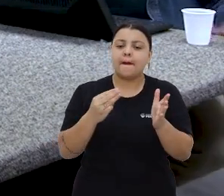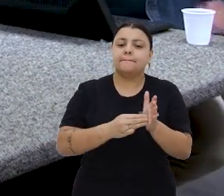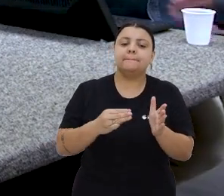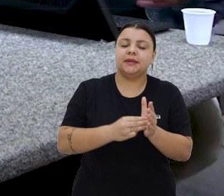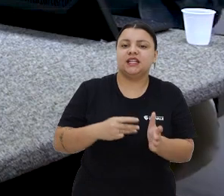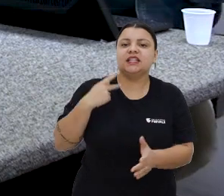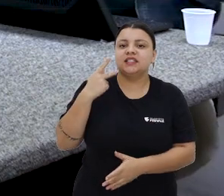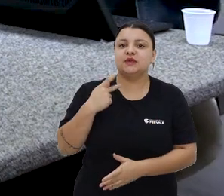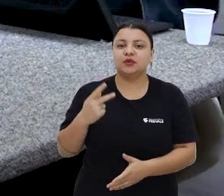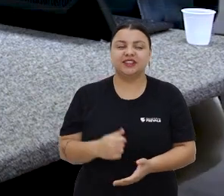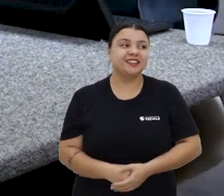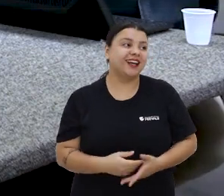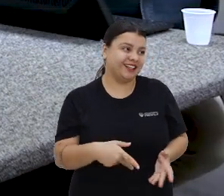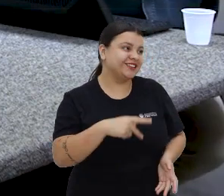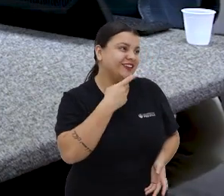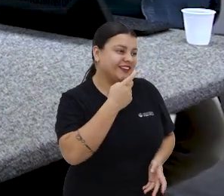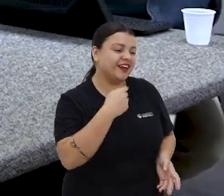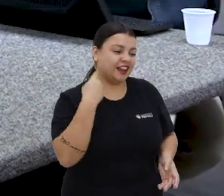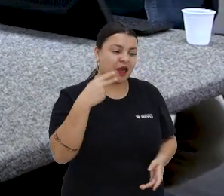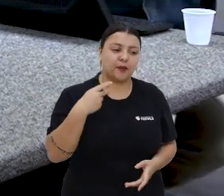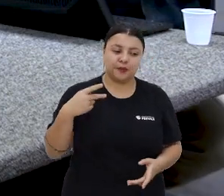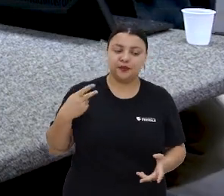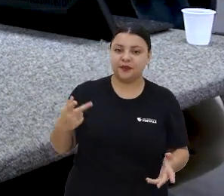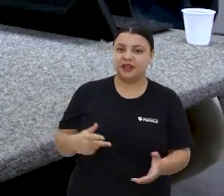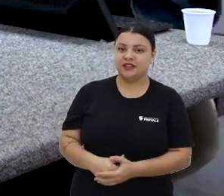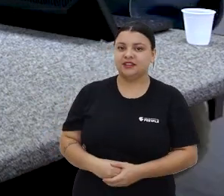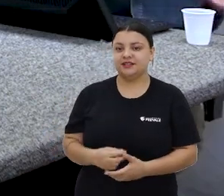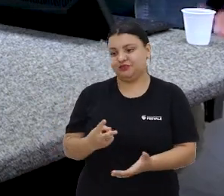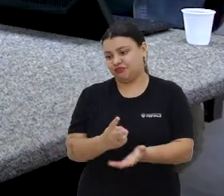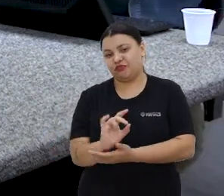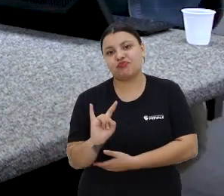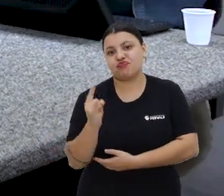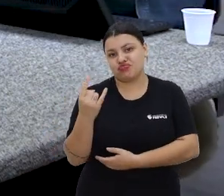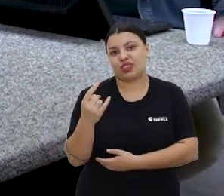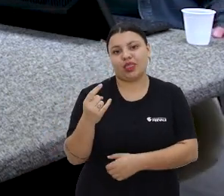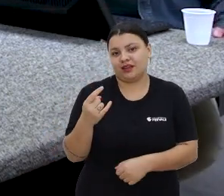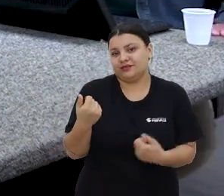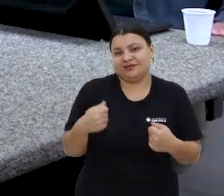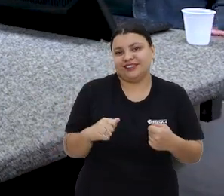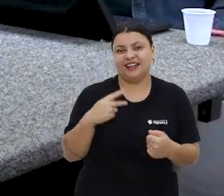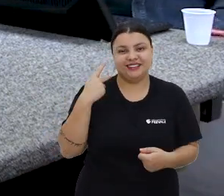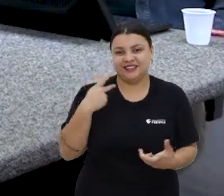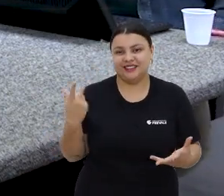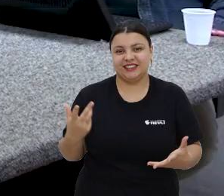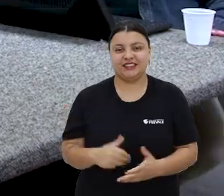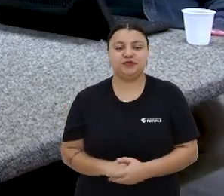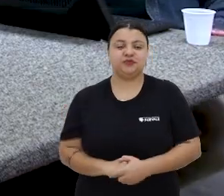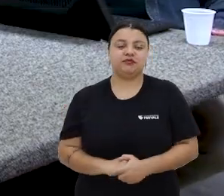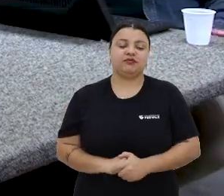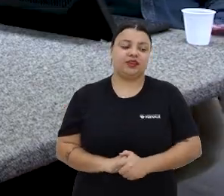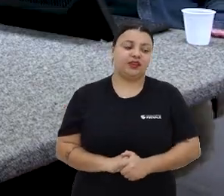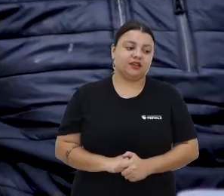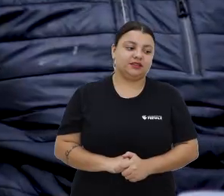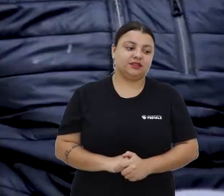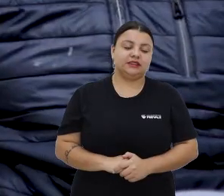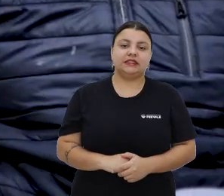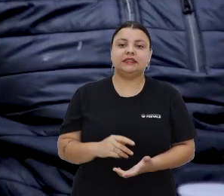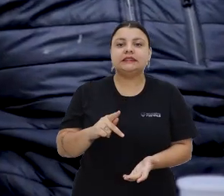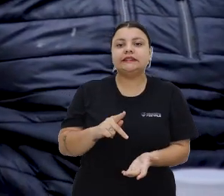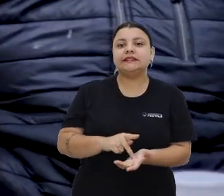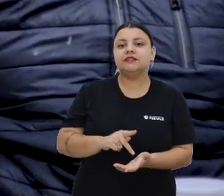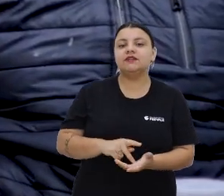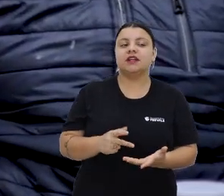que eu ia dizer. Agora o assunto, o nosso último assunto. Não, o último assunto vamos pra tinha que política, ser né? Temos como fugir dela, né? Porque, na verdade, eu acho que é um